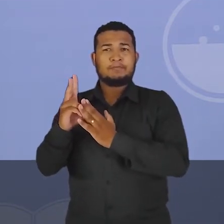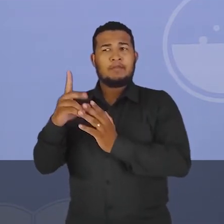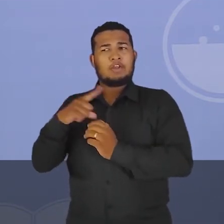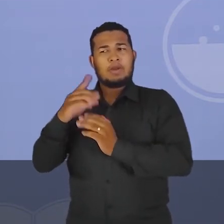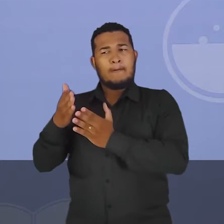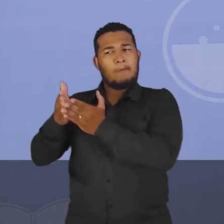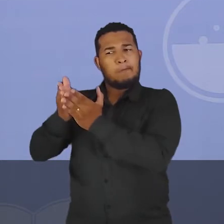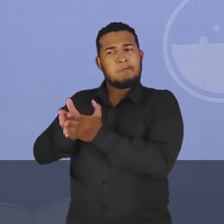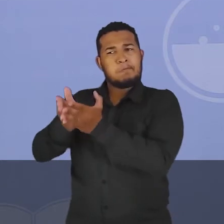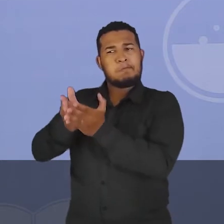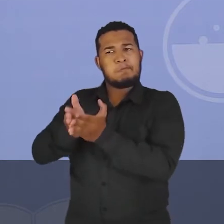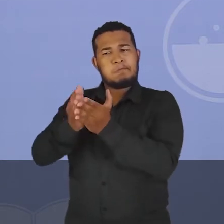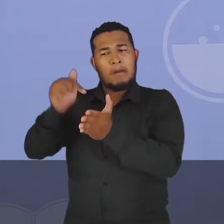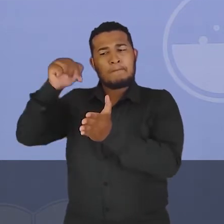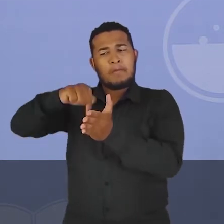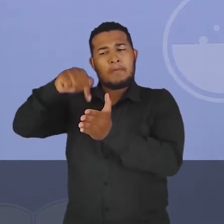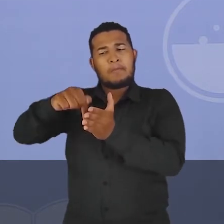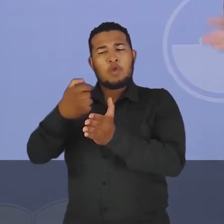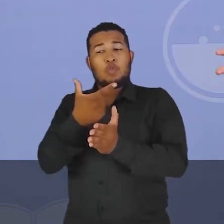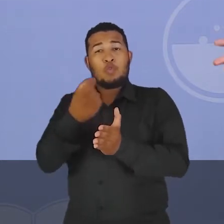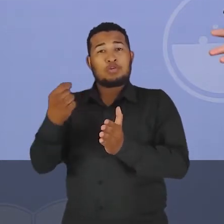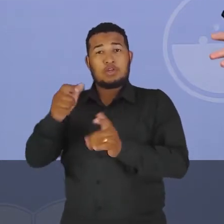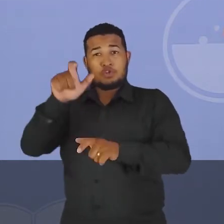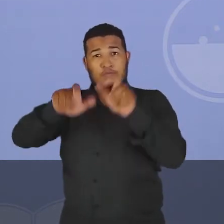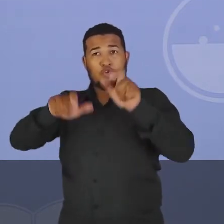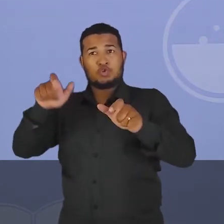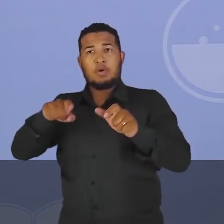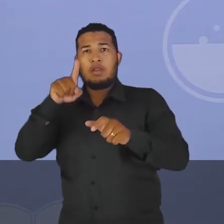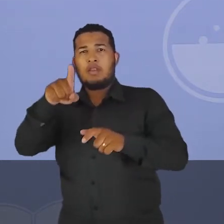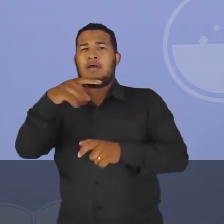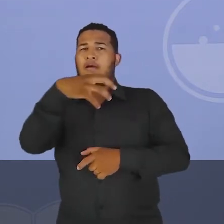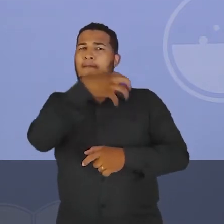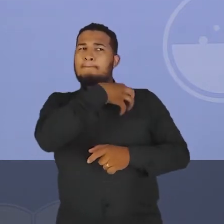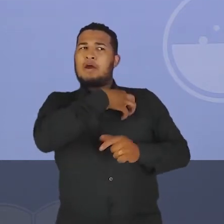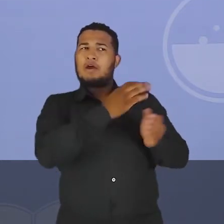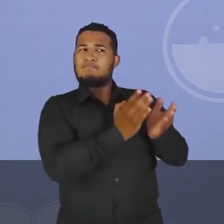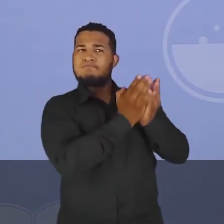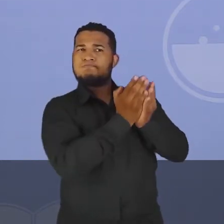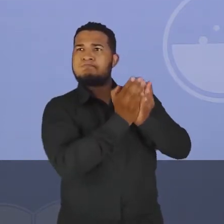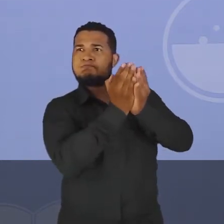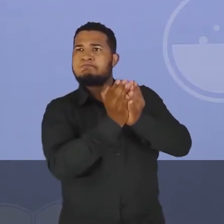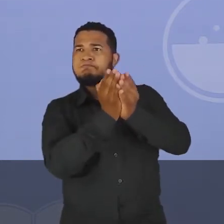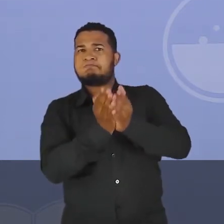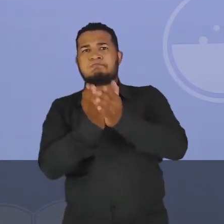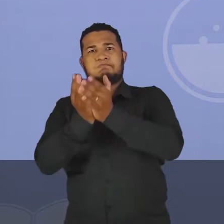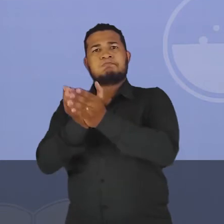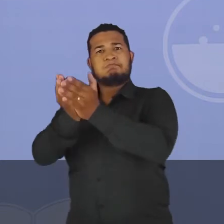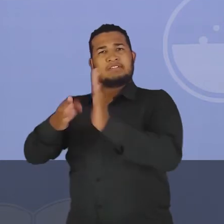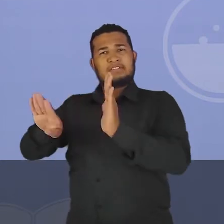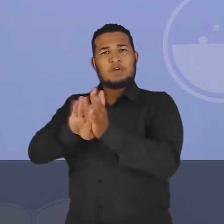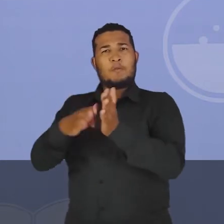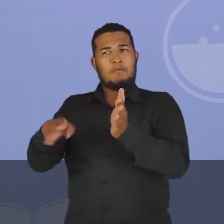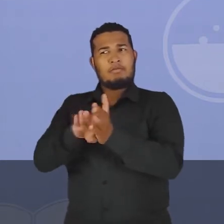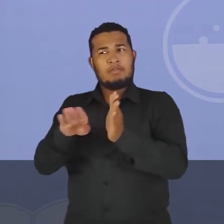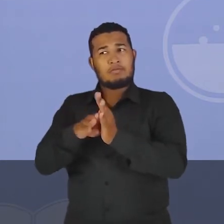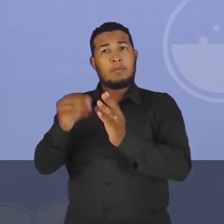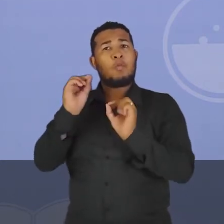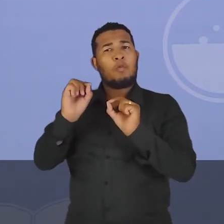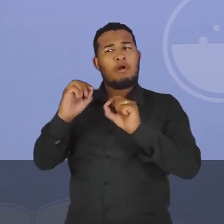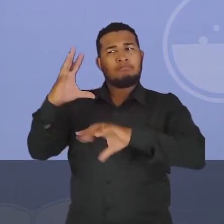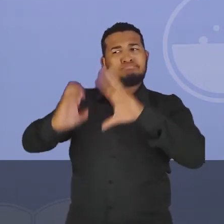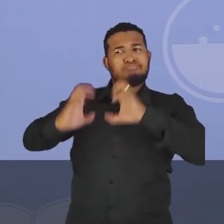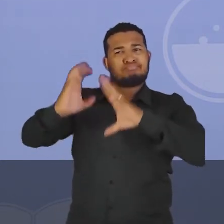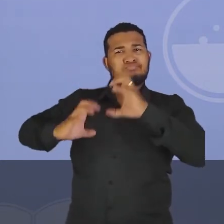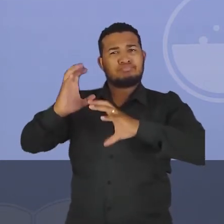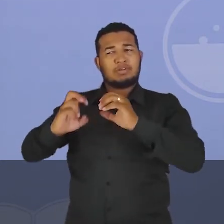e aproximadamente 200 homens vão sair de Porto Seguro, rumo ao povoado de Cricaré, e eles estão buscando combater os índios,